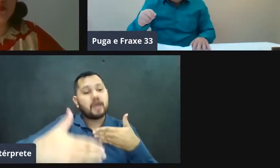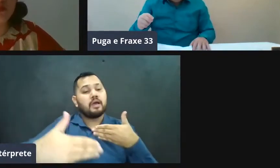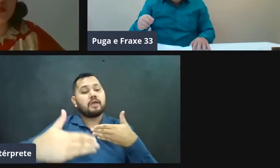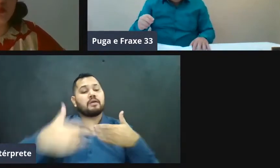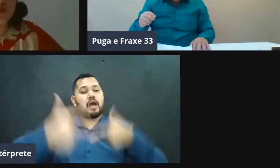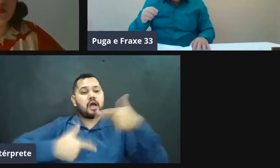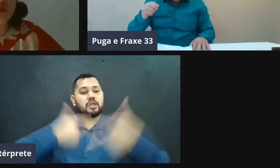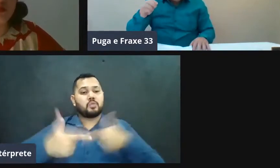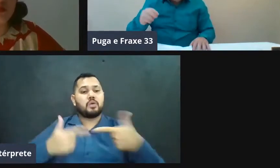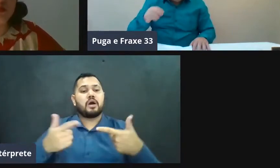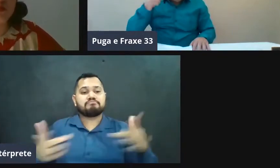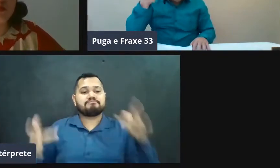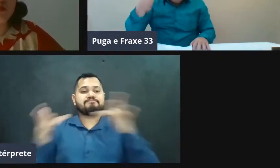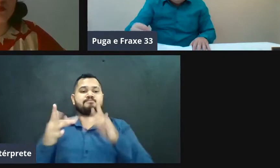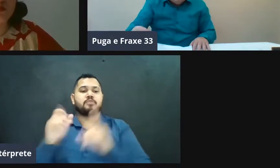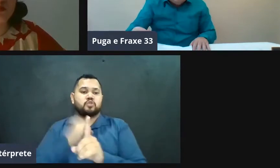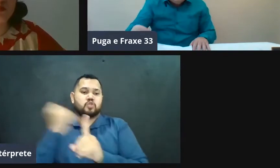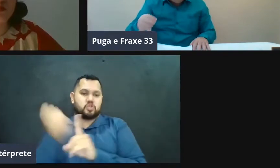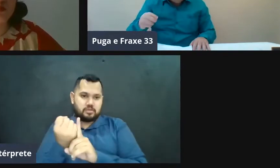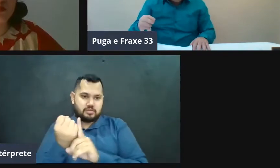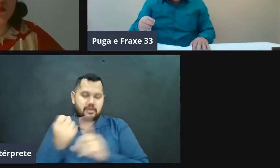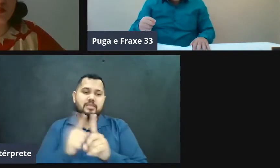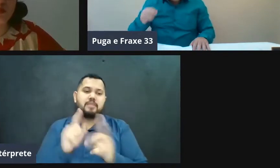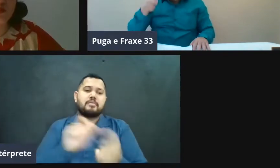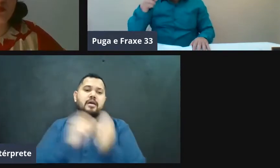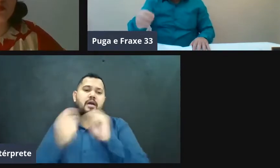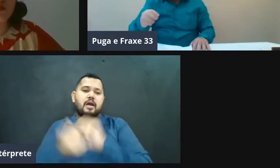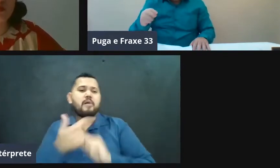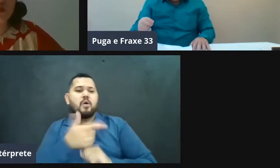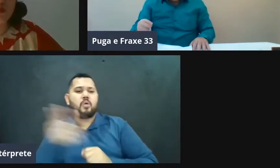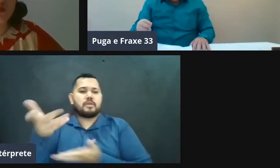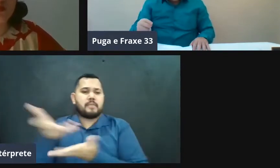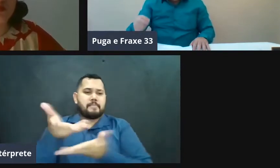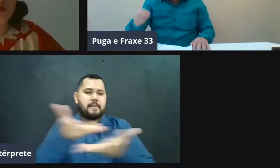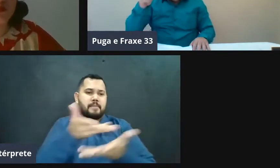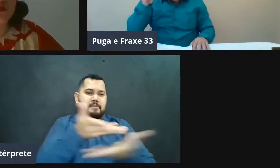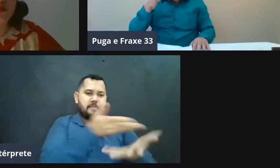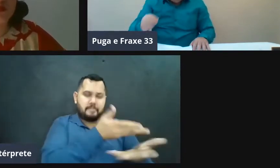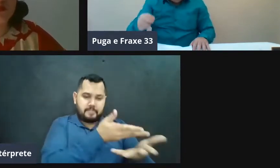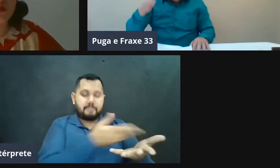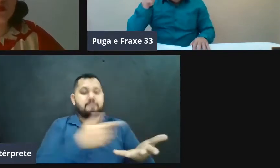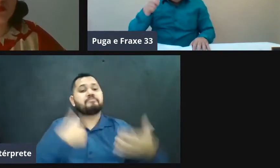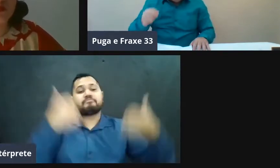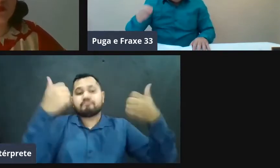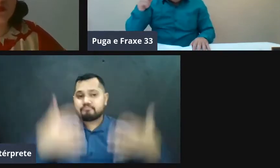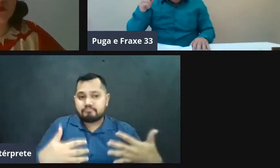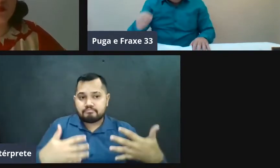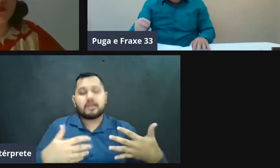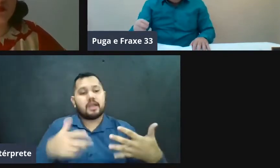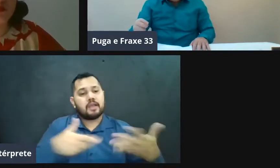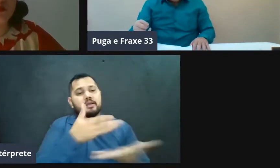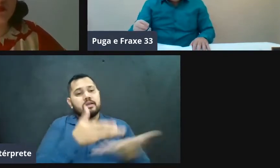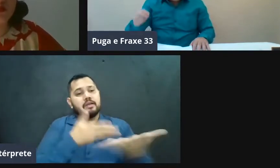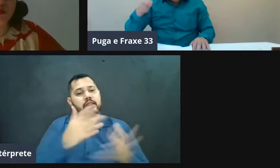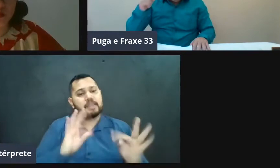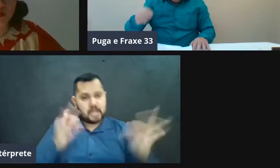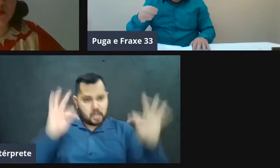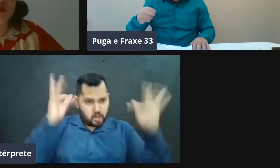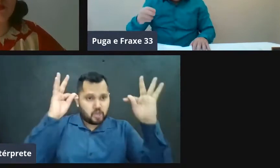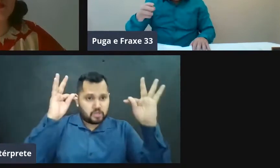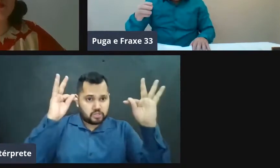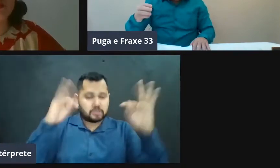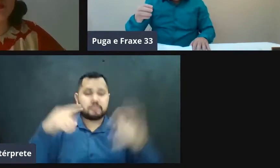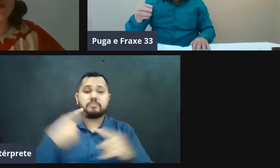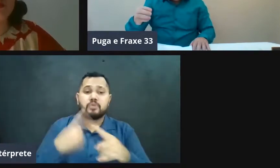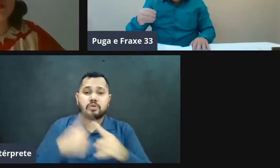junto à sociedade com outras formas de mediação, e aqui eu estou me referindo às formas de mediação tecnológica, para